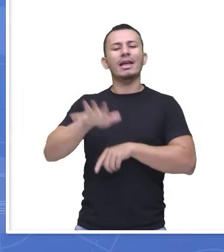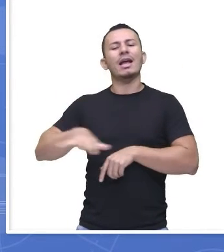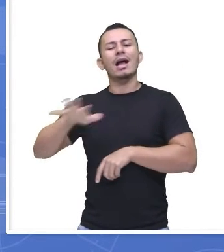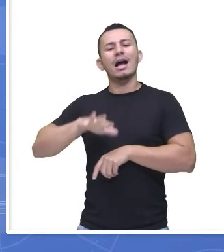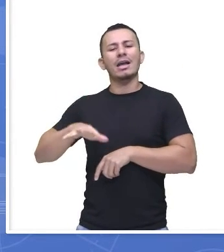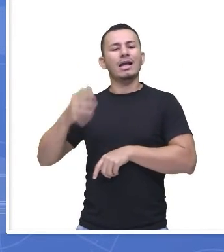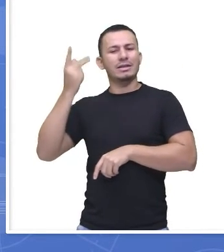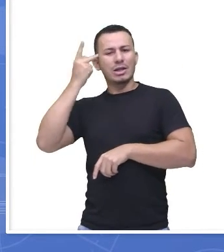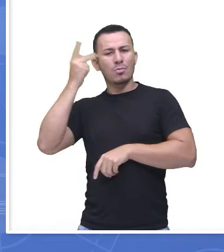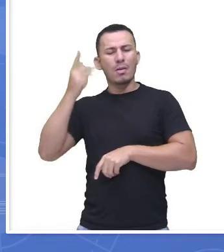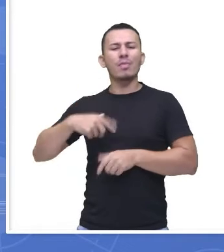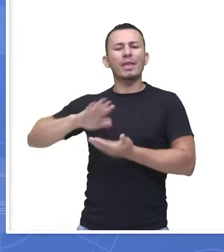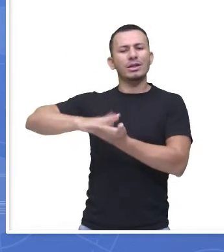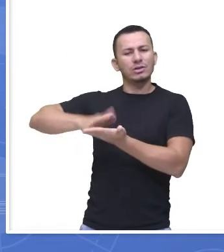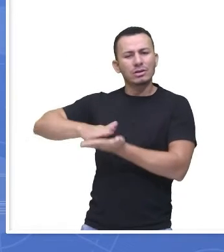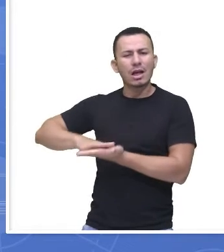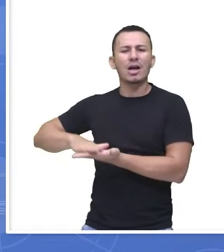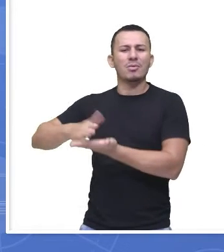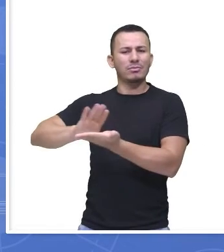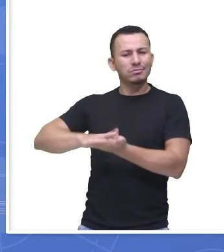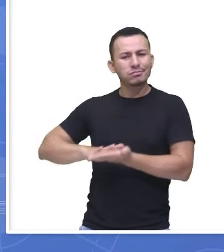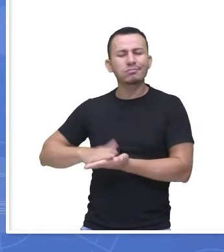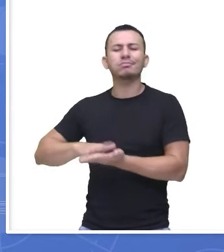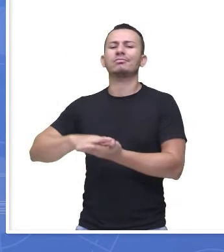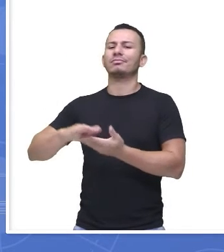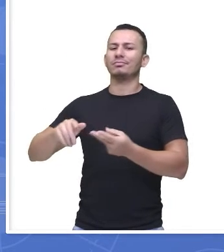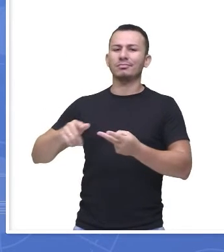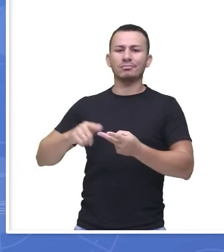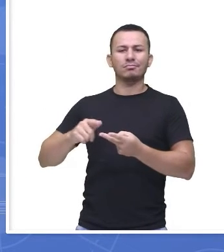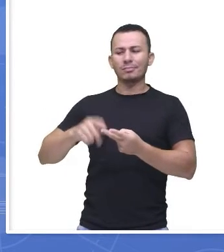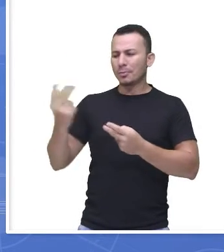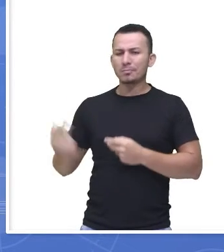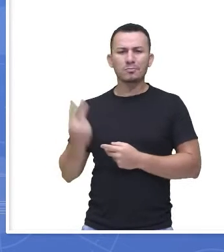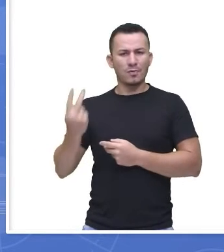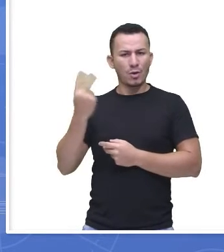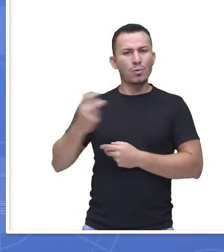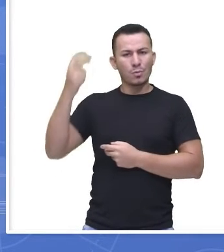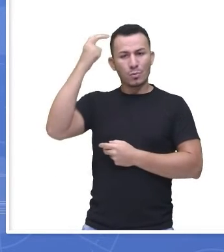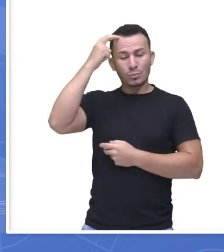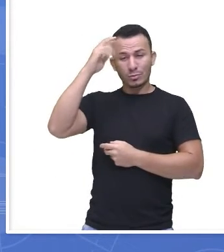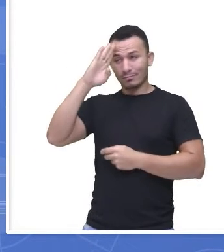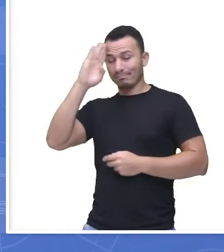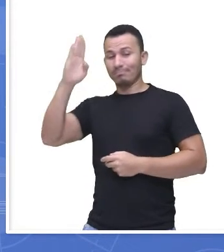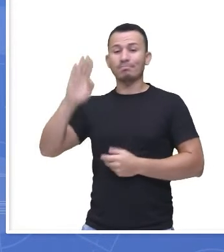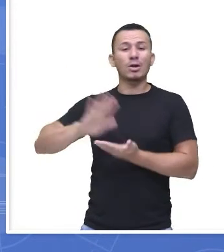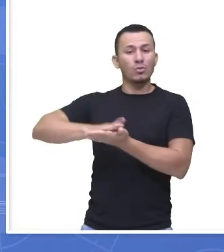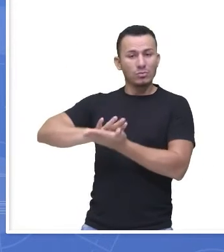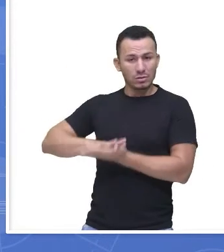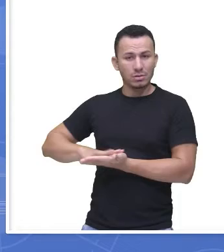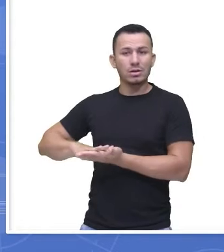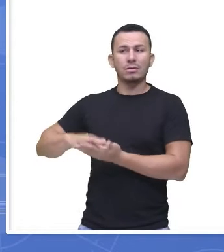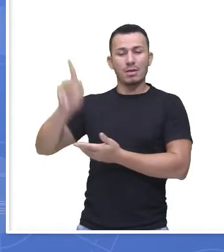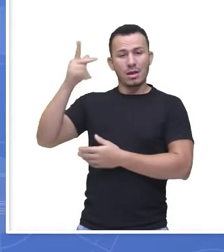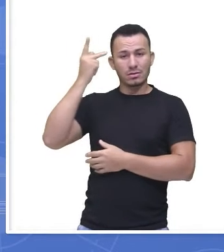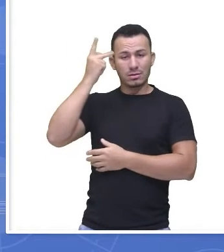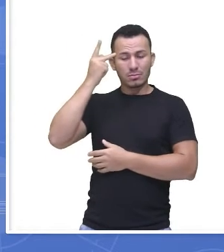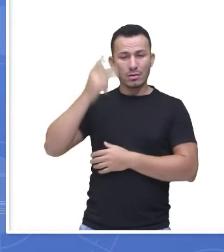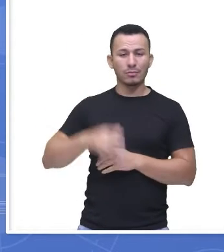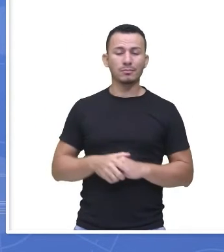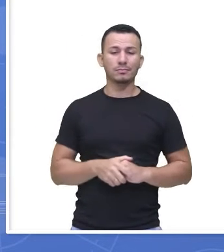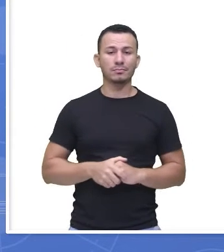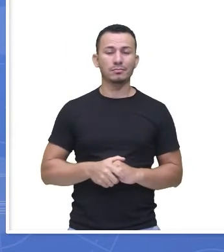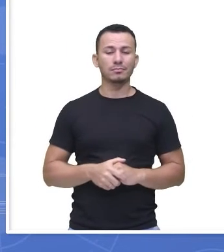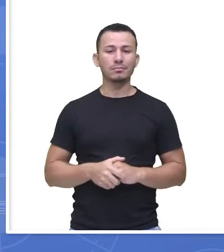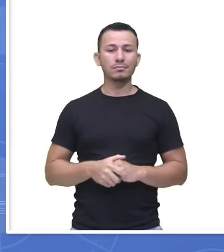com samba, São Paulo também tem samba, é rico, né, culturalmente também. Então, a nossa região é muito rica.